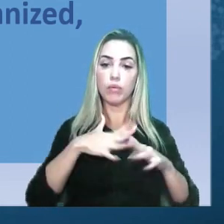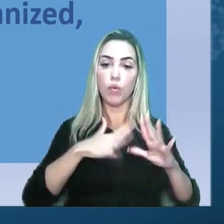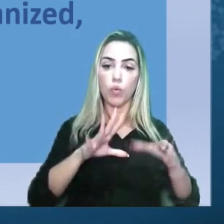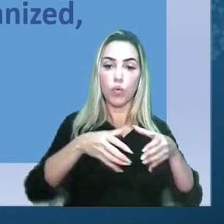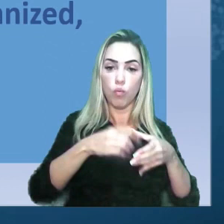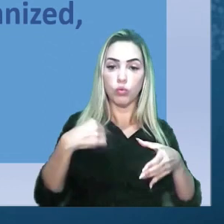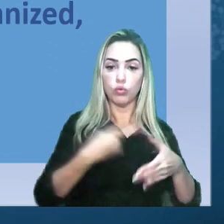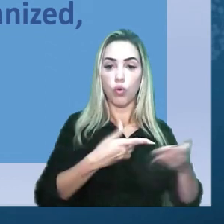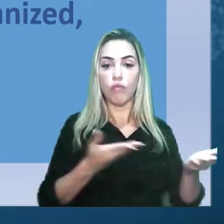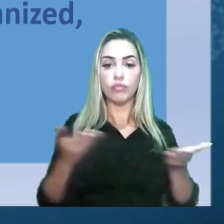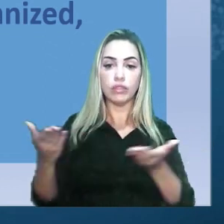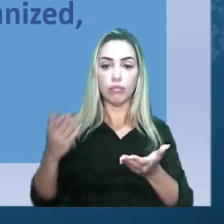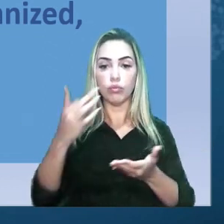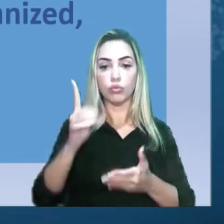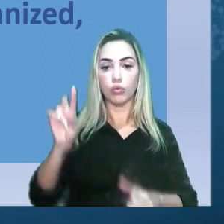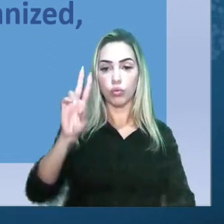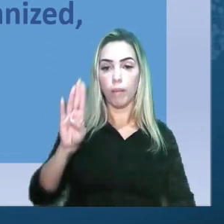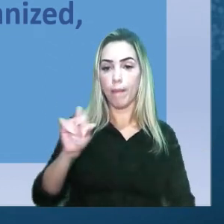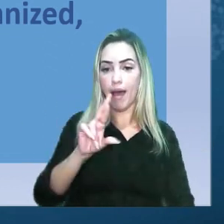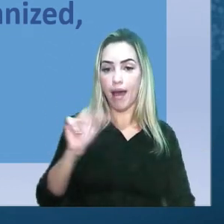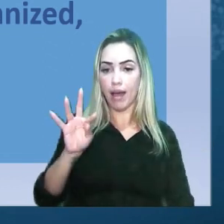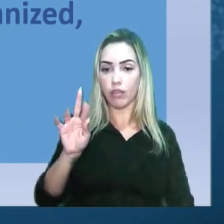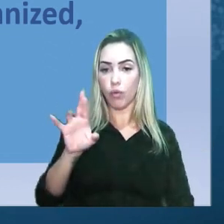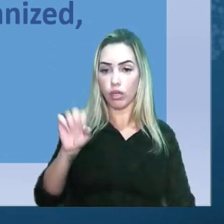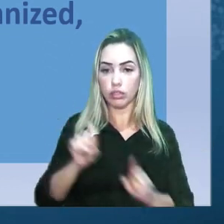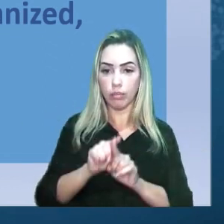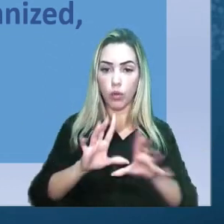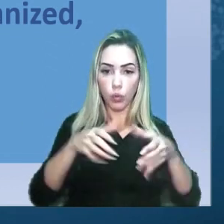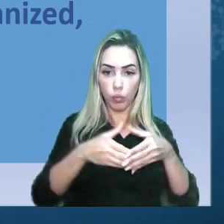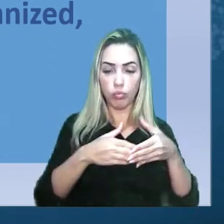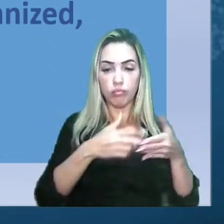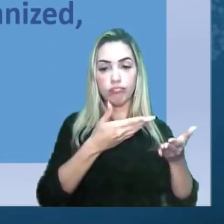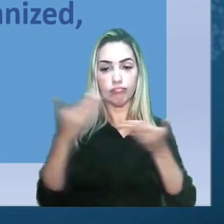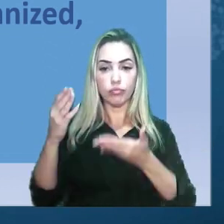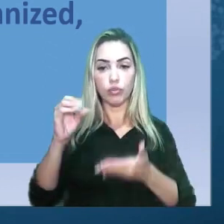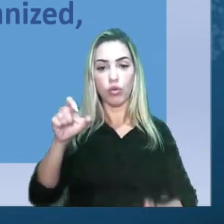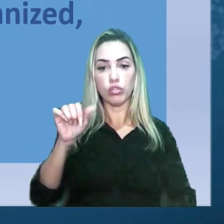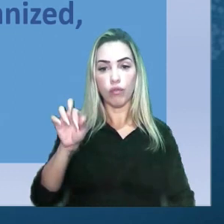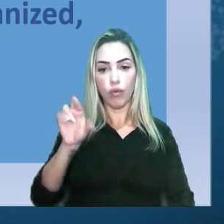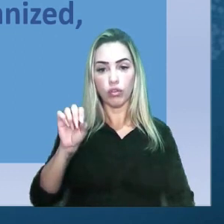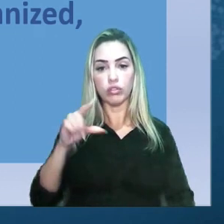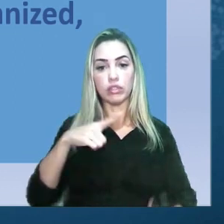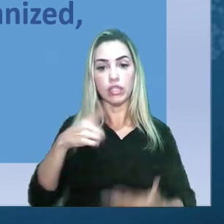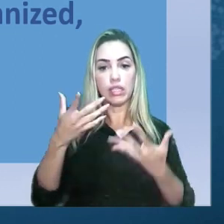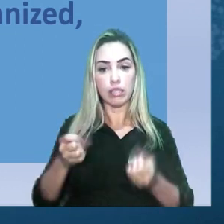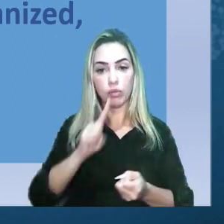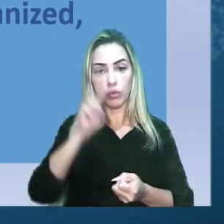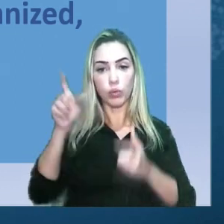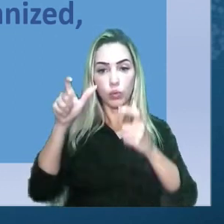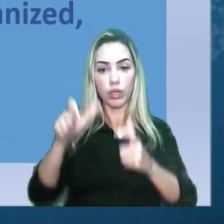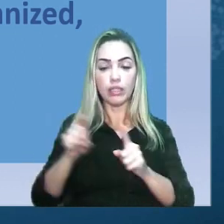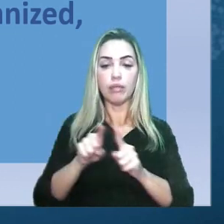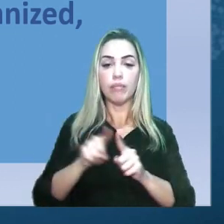convidamos o Dr. Barra Torres e sua equipe a Oxford, onde ele foi recebido em Oxford, mas também pelo CEP,